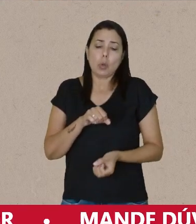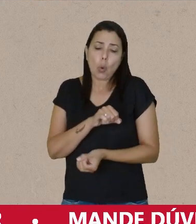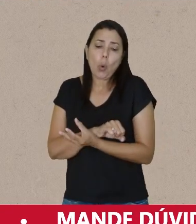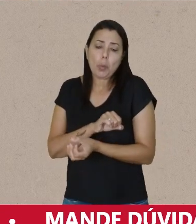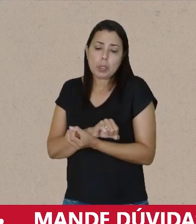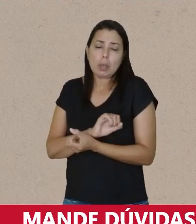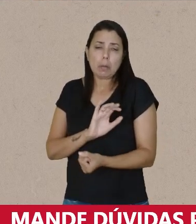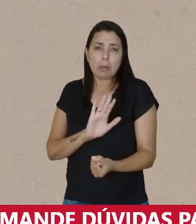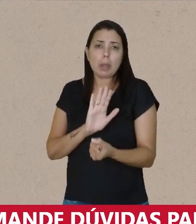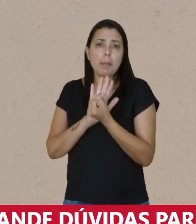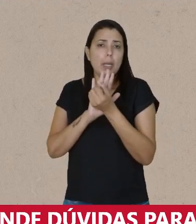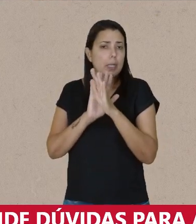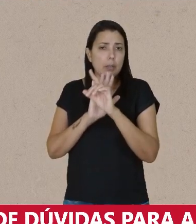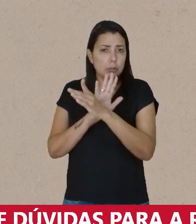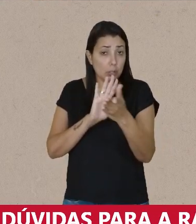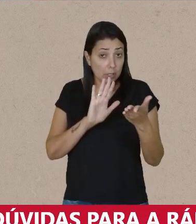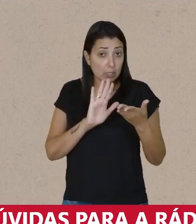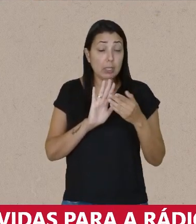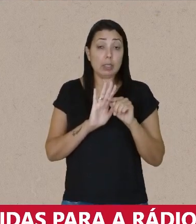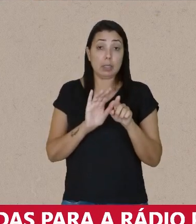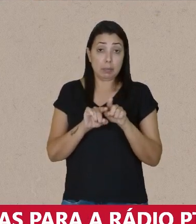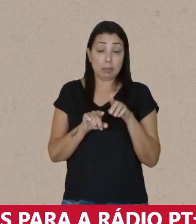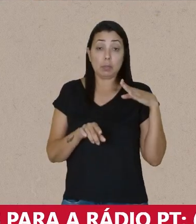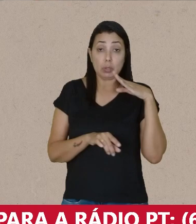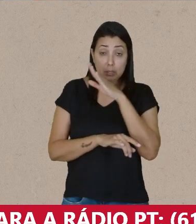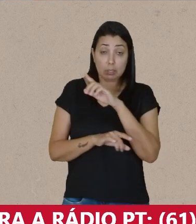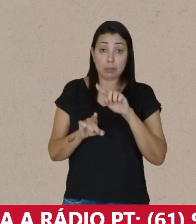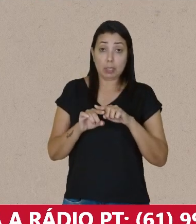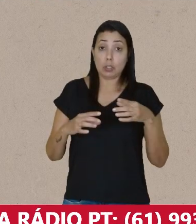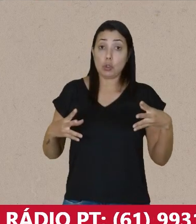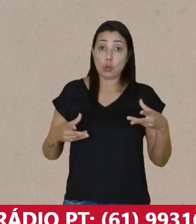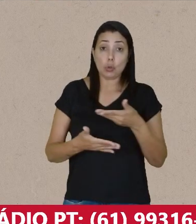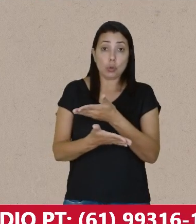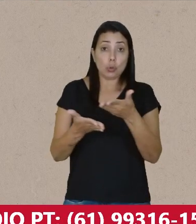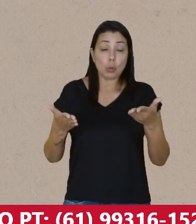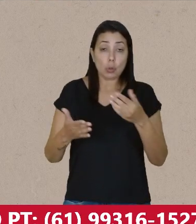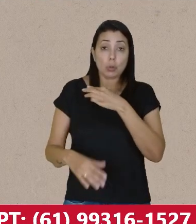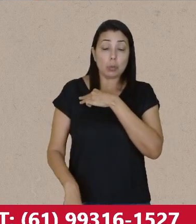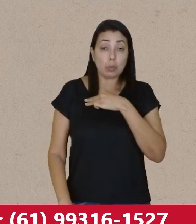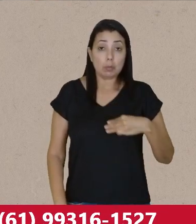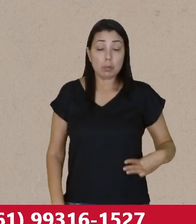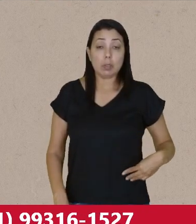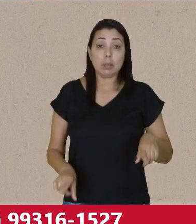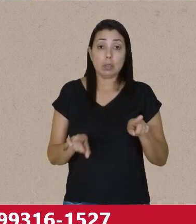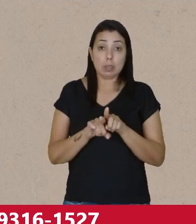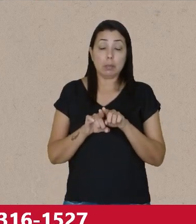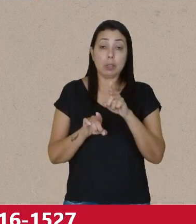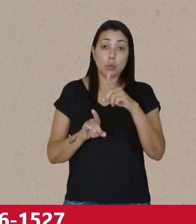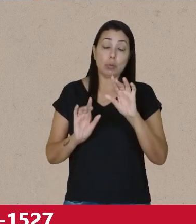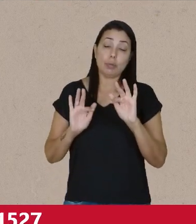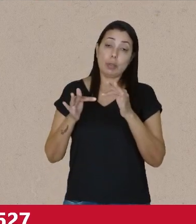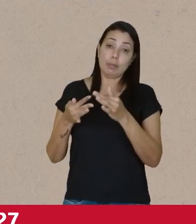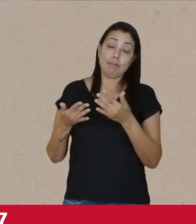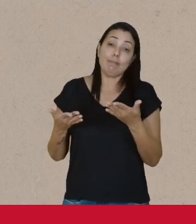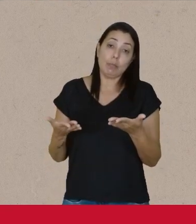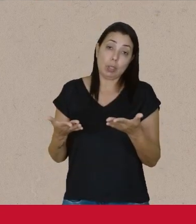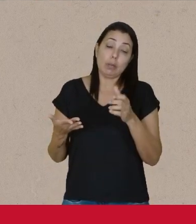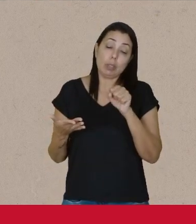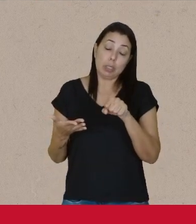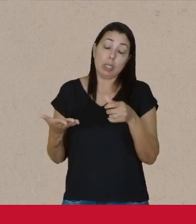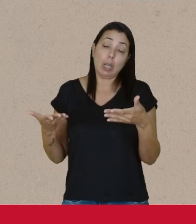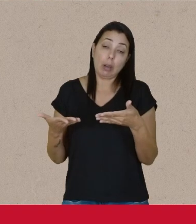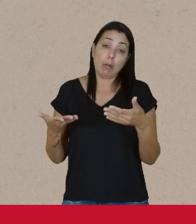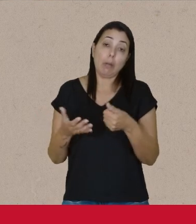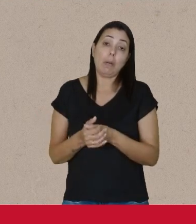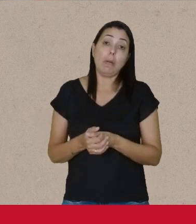é a marca não só dele, Bolsonaro, como de todos os seus ministros e também de sua família. Então, estamos aqui